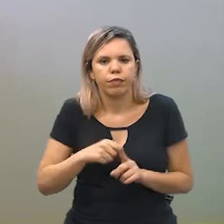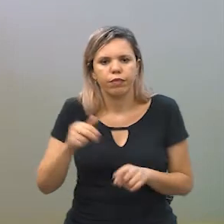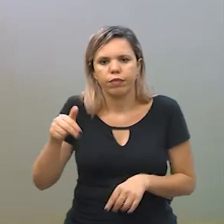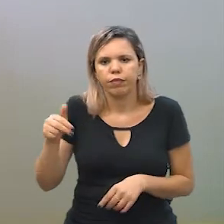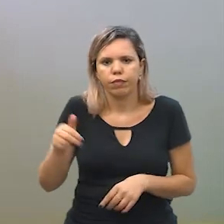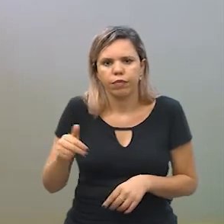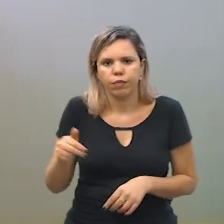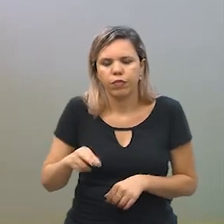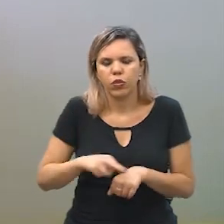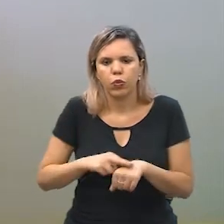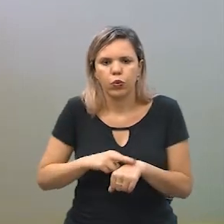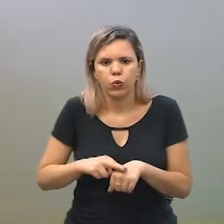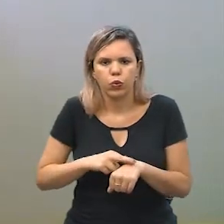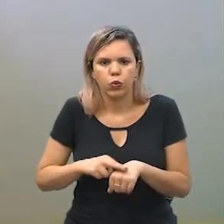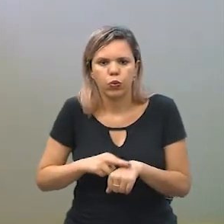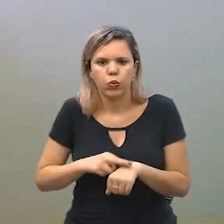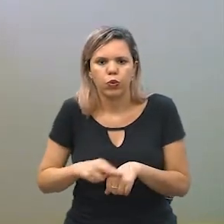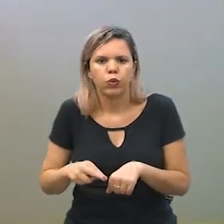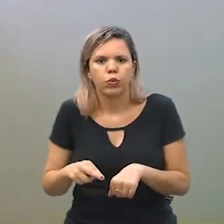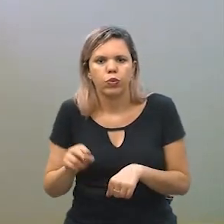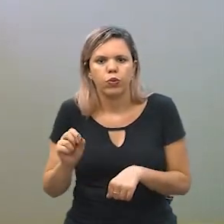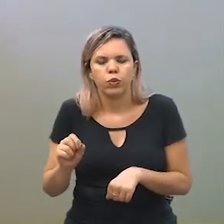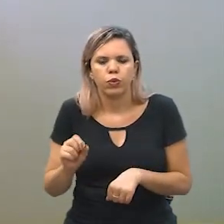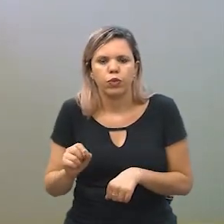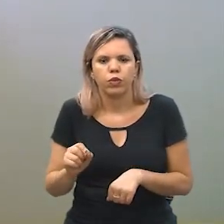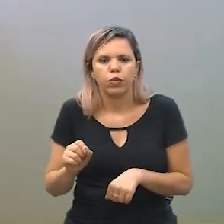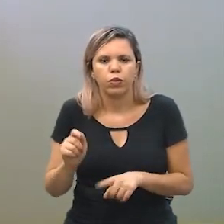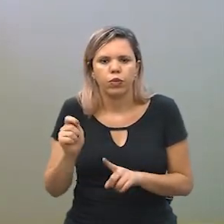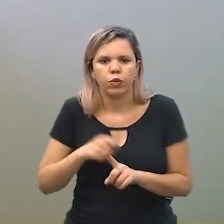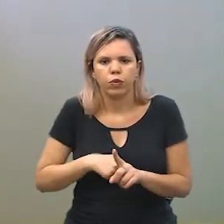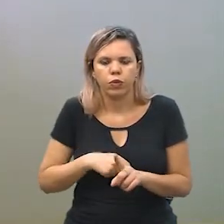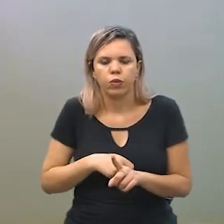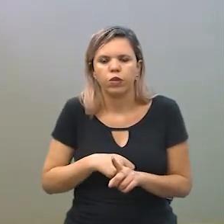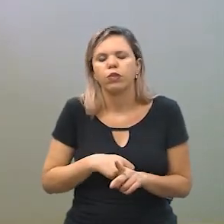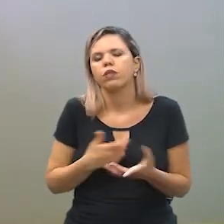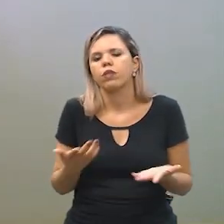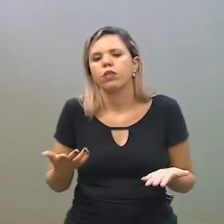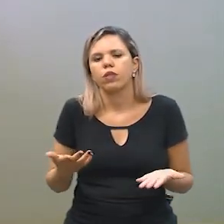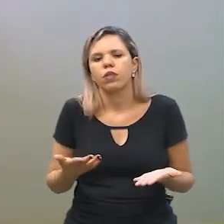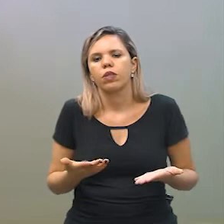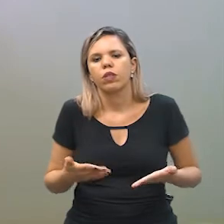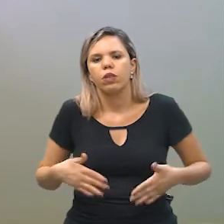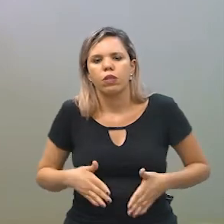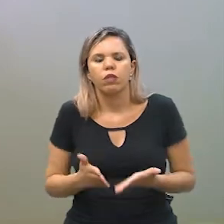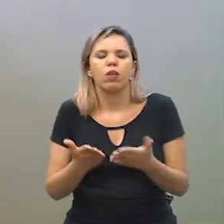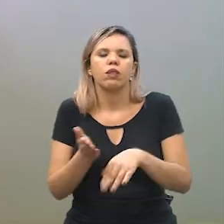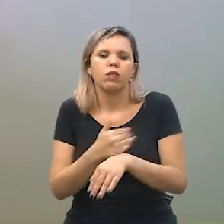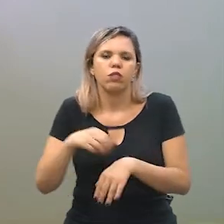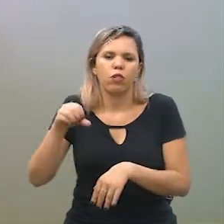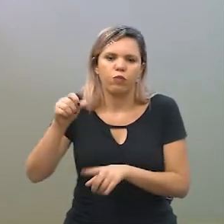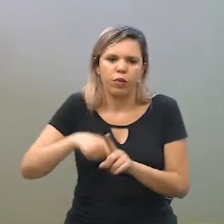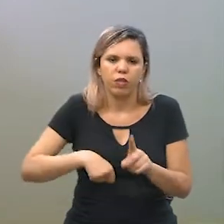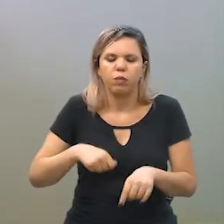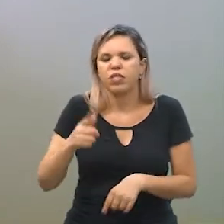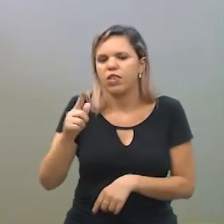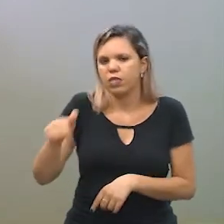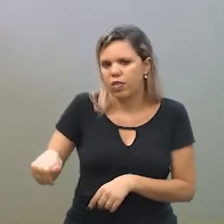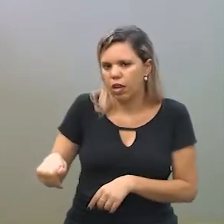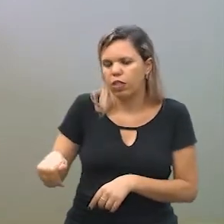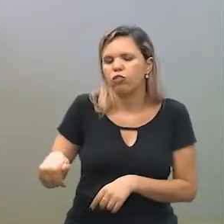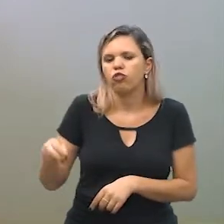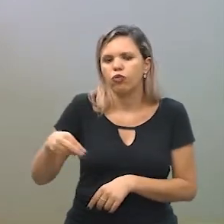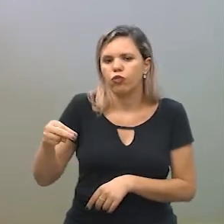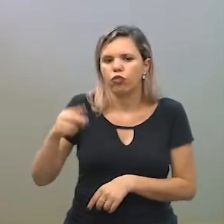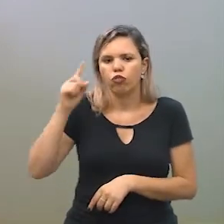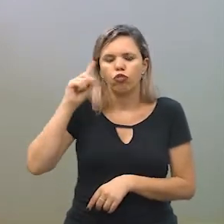novembro roxo, tá? Que é o mês da prematuridade, e o dia 17 de novembro é o Dia